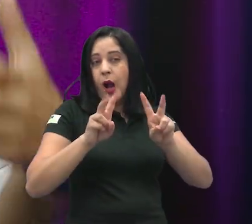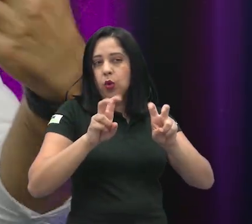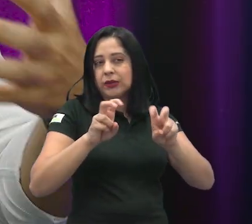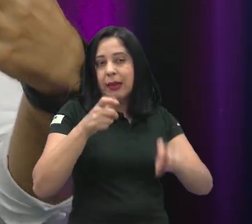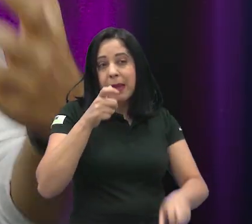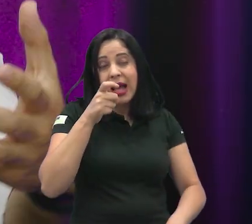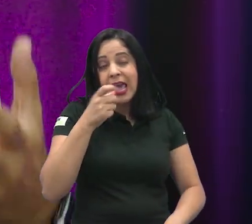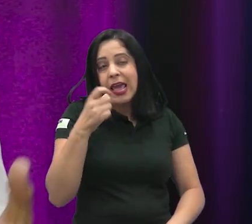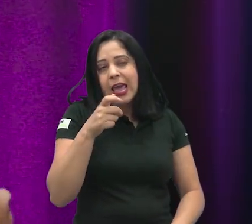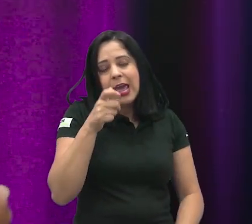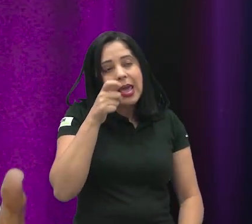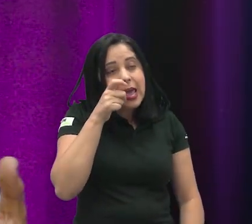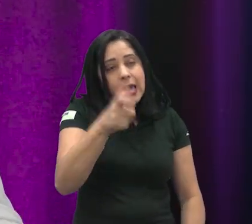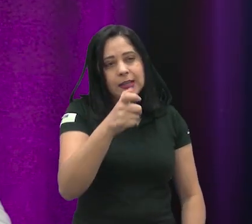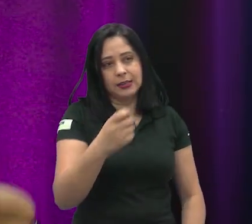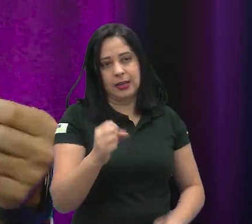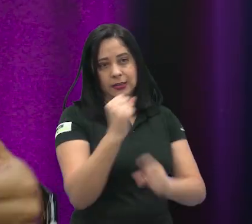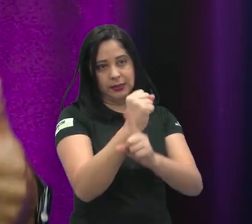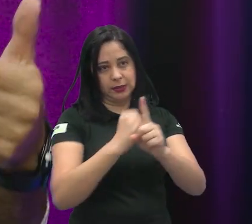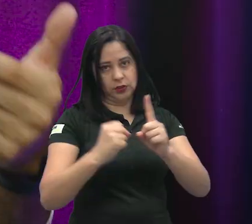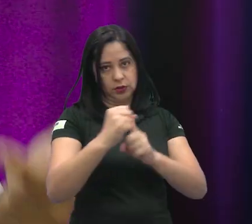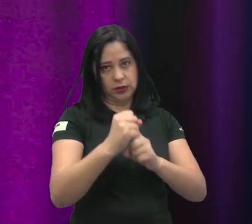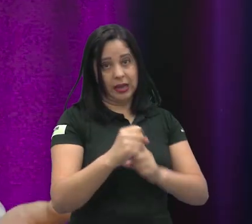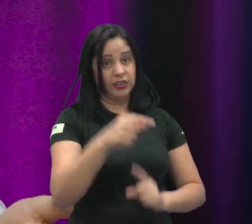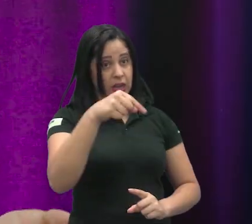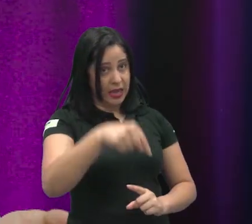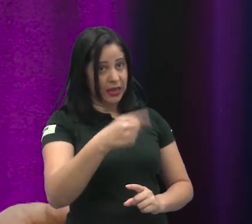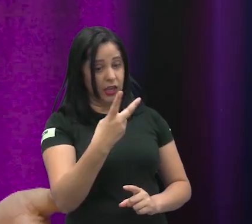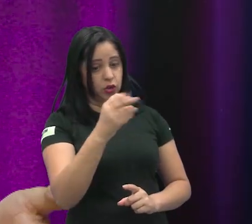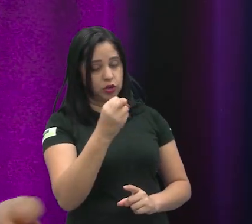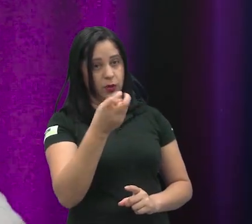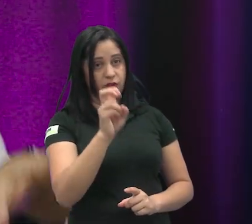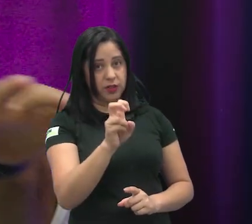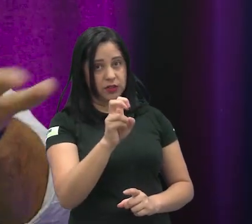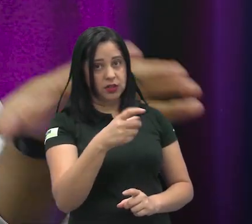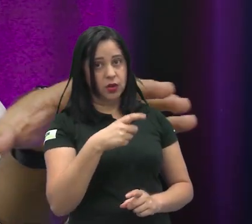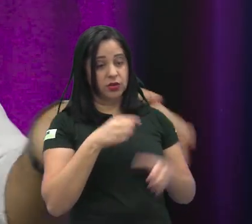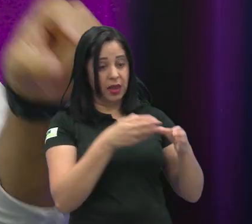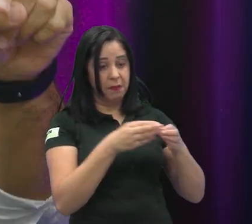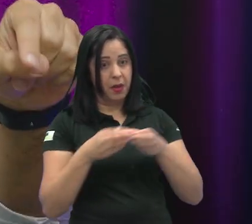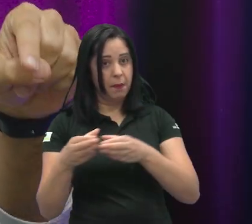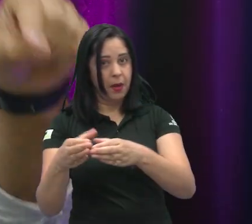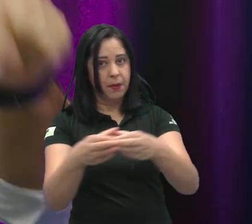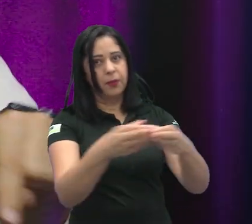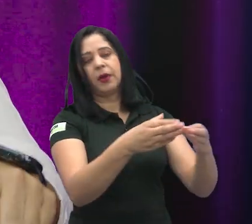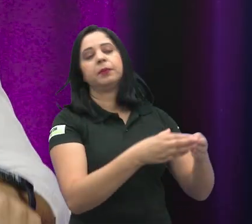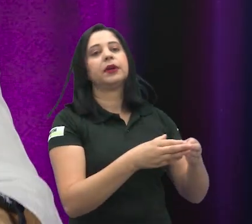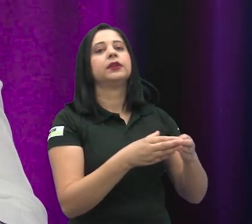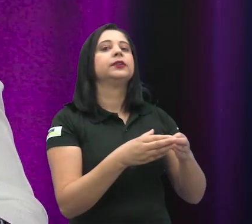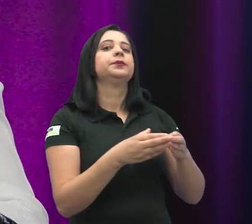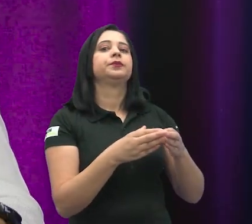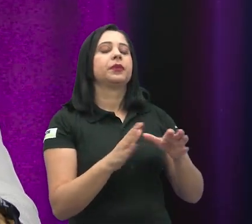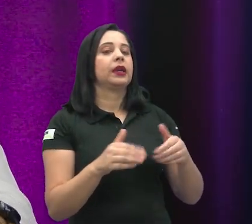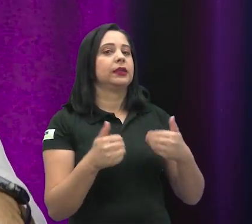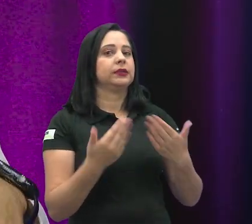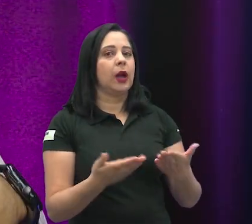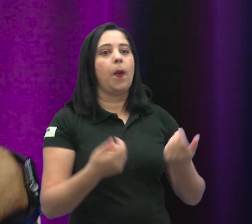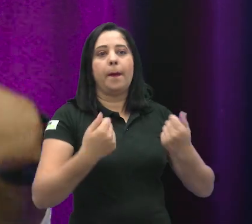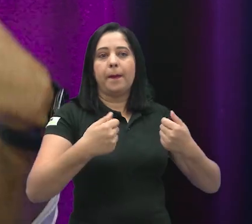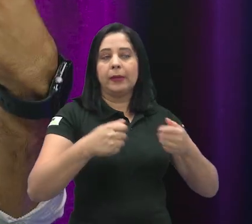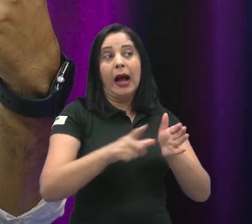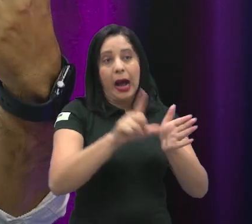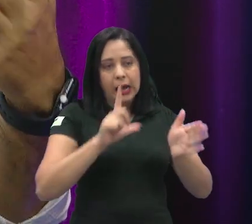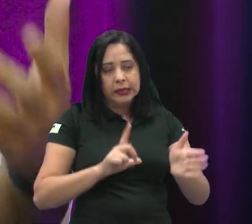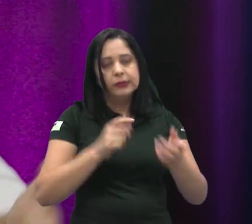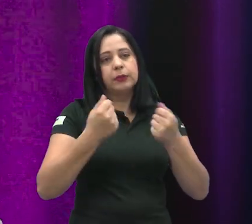debater algum assunto de interesse público. A gente teve diversas frentes parlamentares e a criação delas acontece durante as sessões. Inclusive,